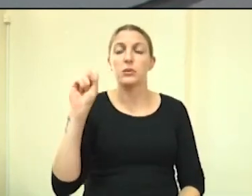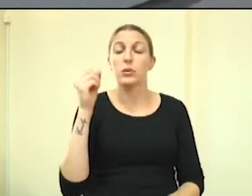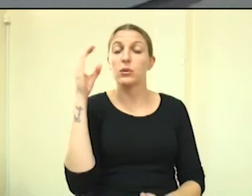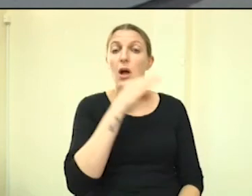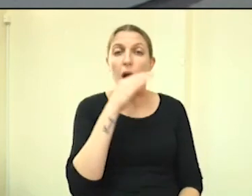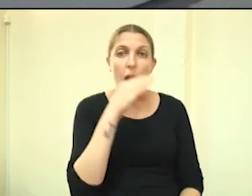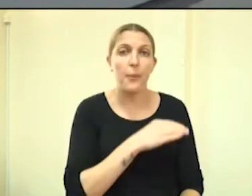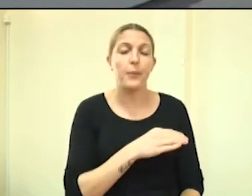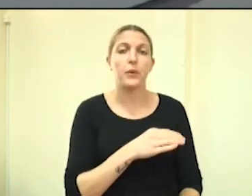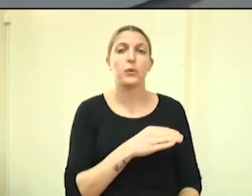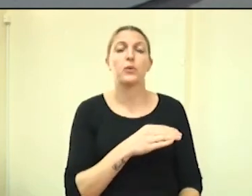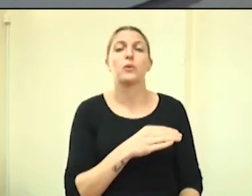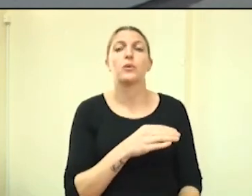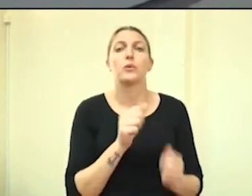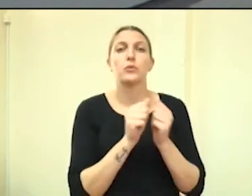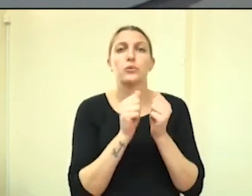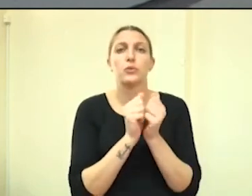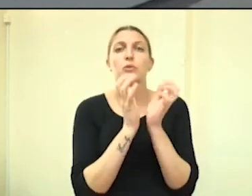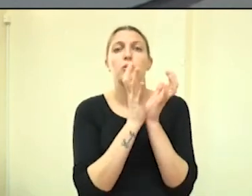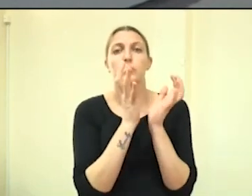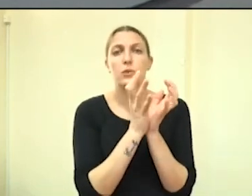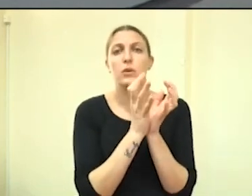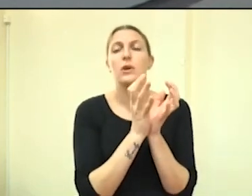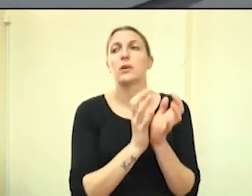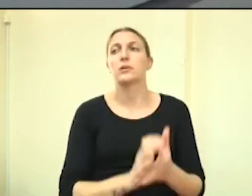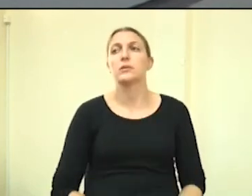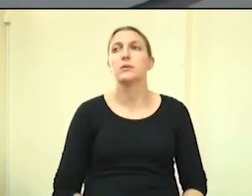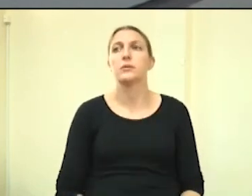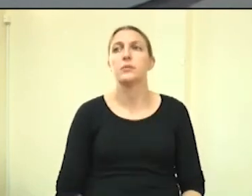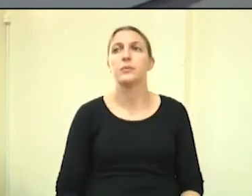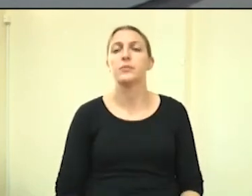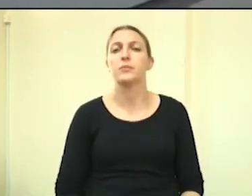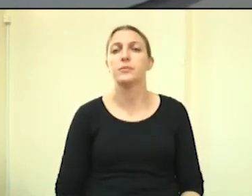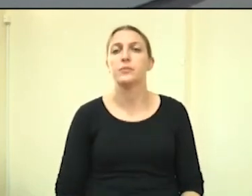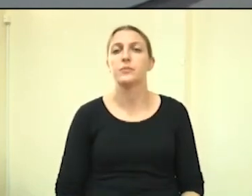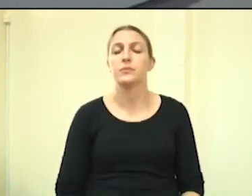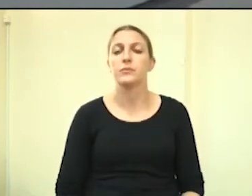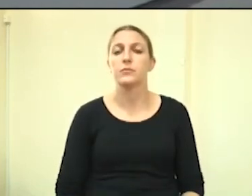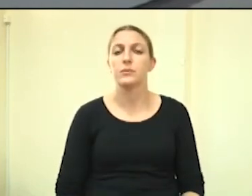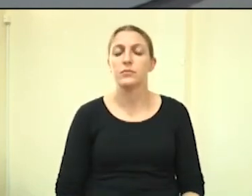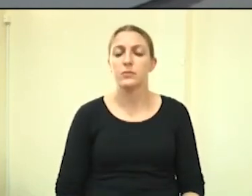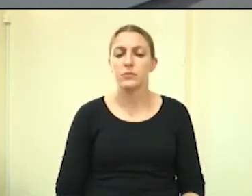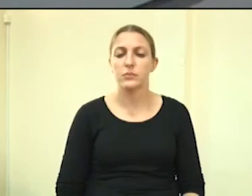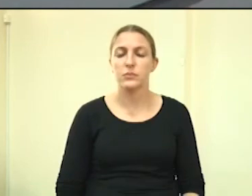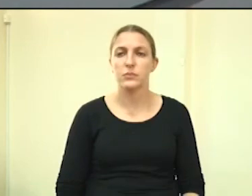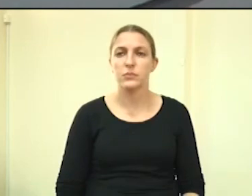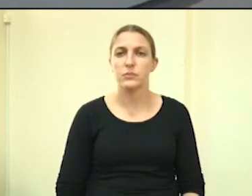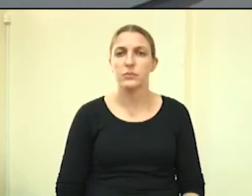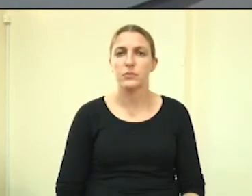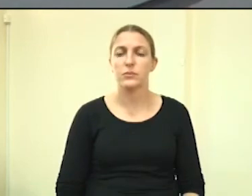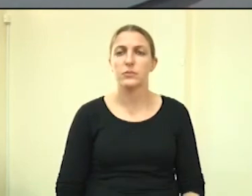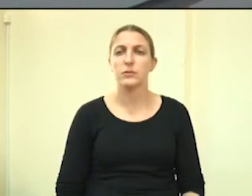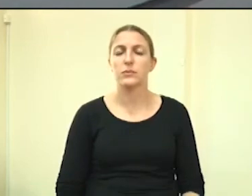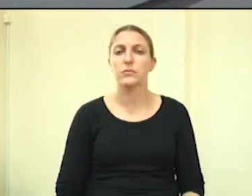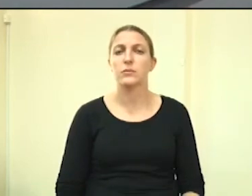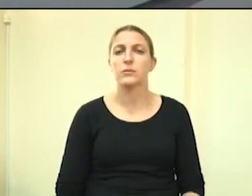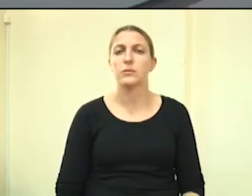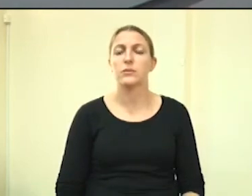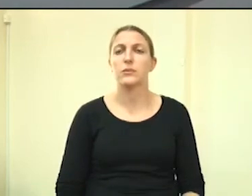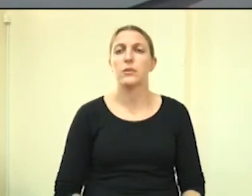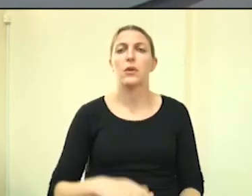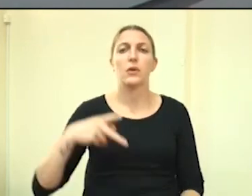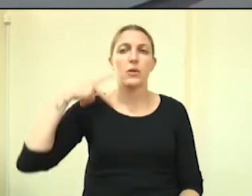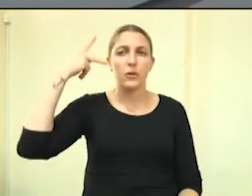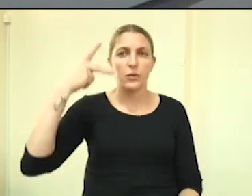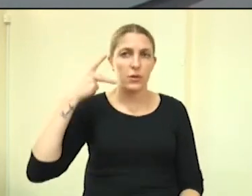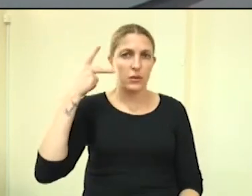pelos demais pares em anexo. Sendo que tínhamos para o momento, aproveitamos o ensejo para renovar os votos de estima e distinta consideração. Atenciosamente,